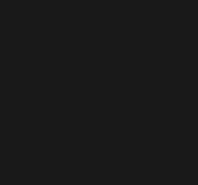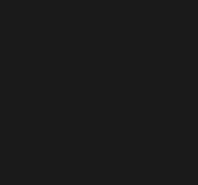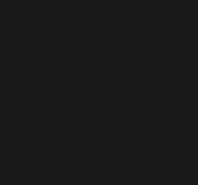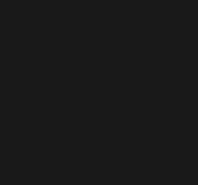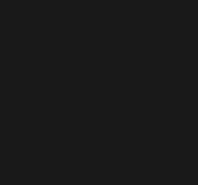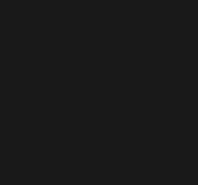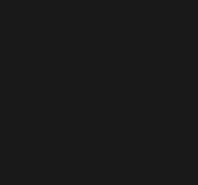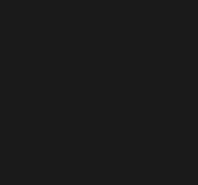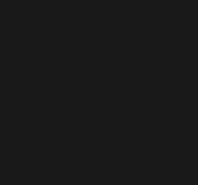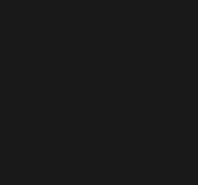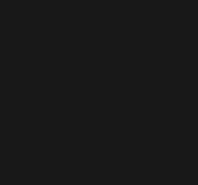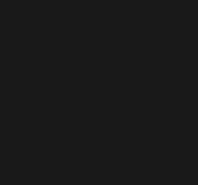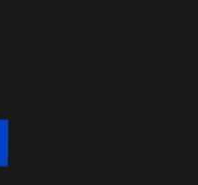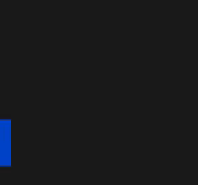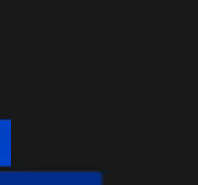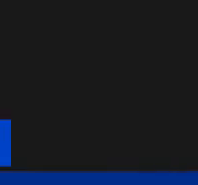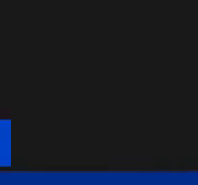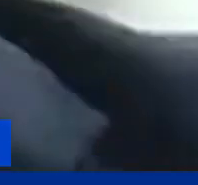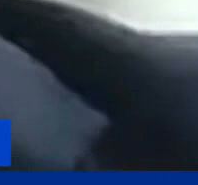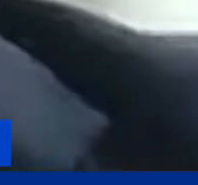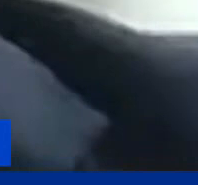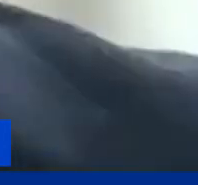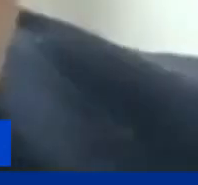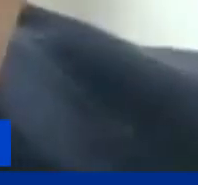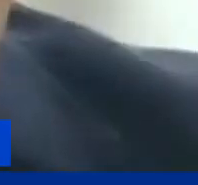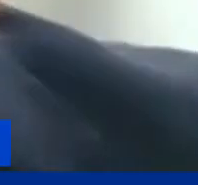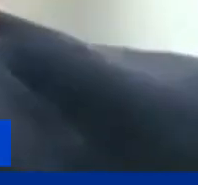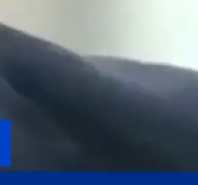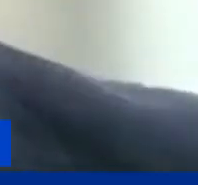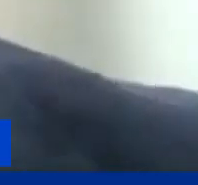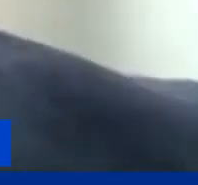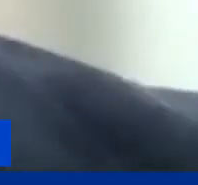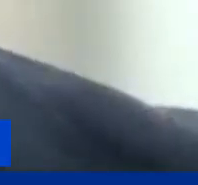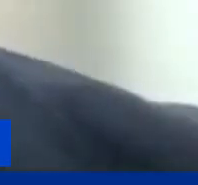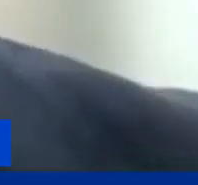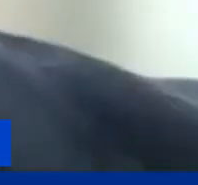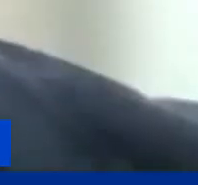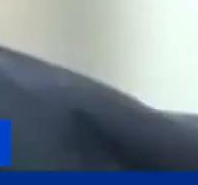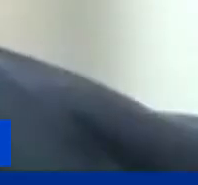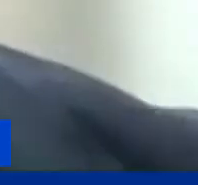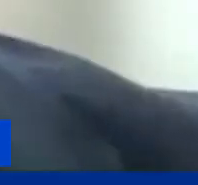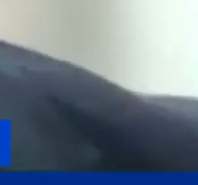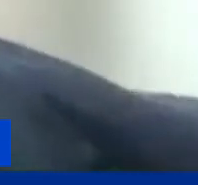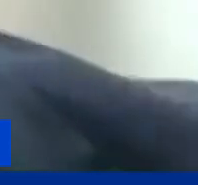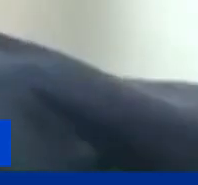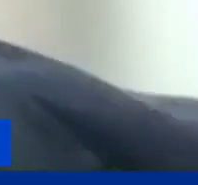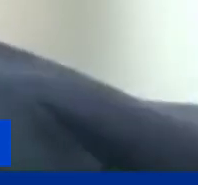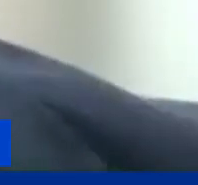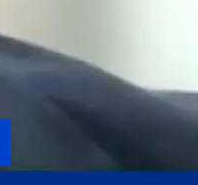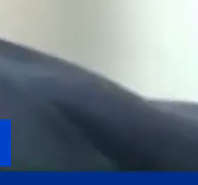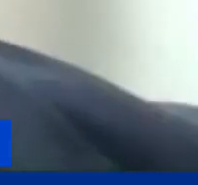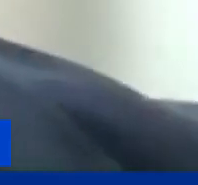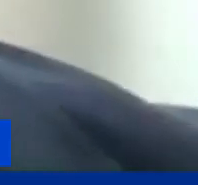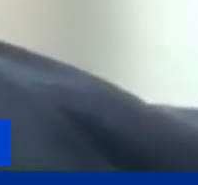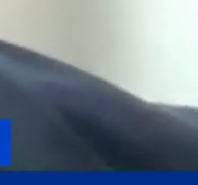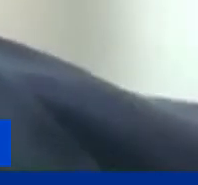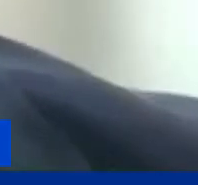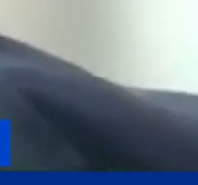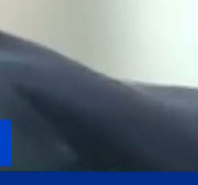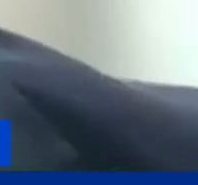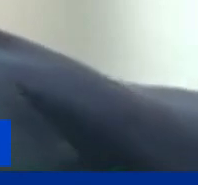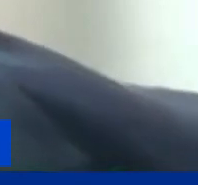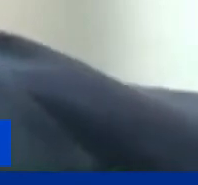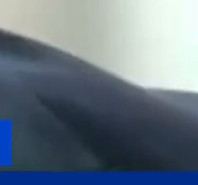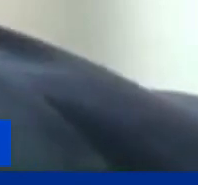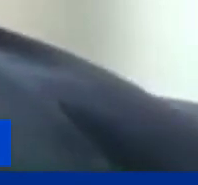Boa tarde a todas e todos que nos acompanham nessa jornada de julgamentos, nessa sexta-feira, para encerrar a Foco no semana, desembargador